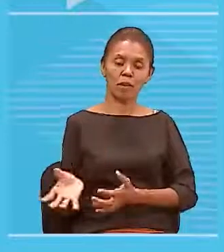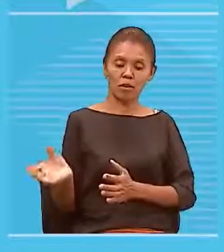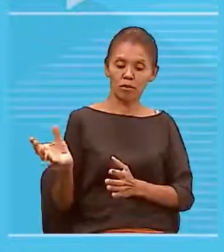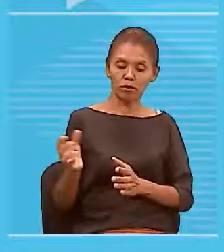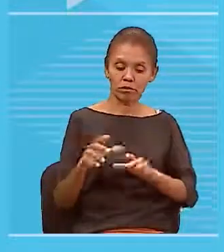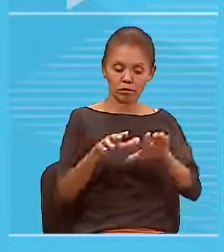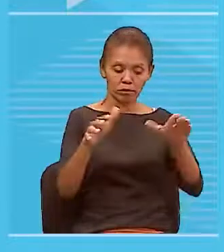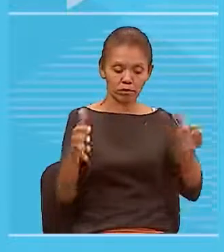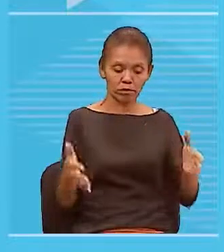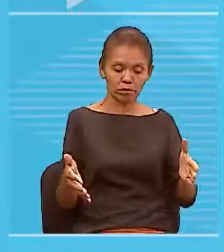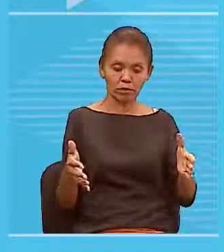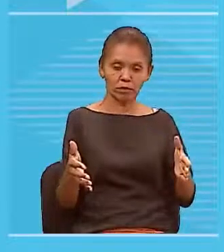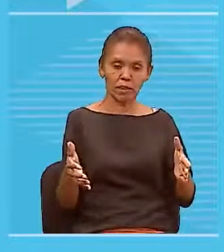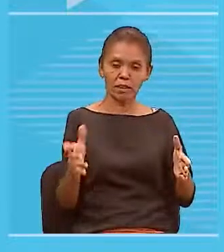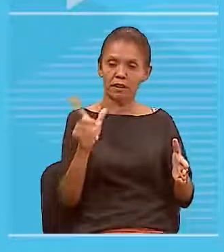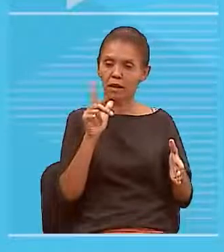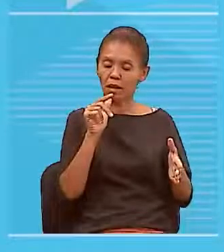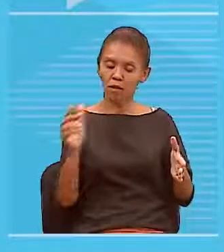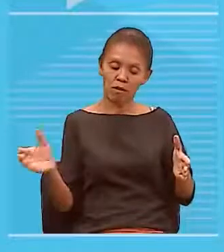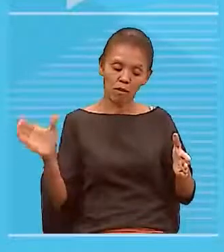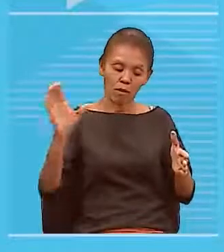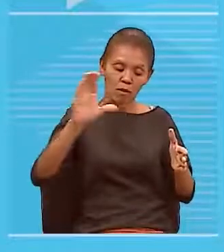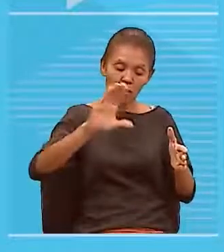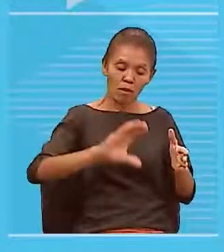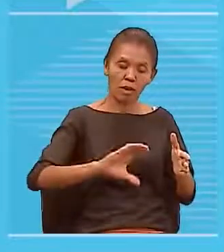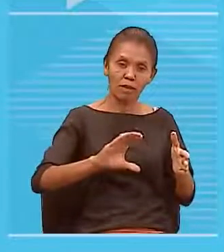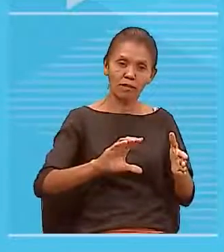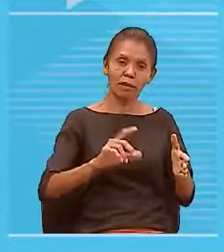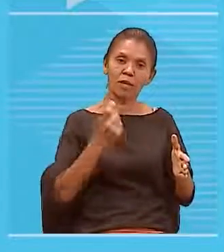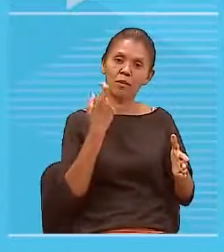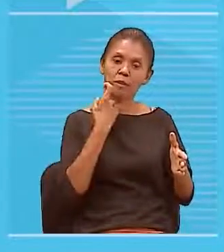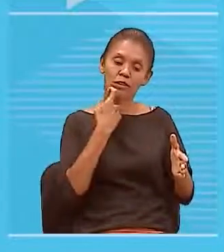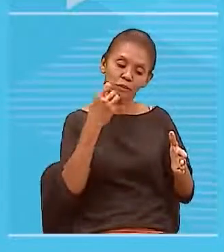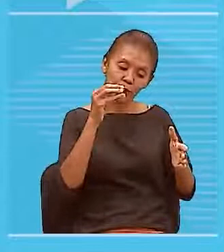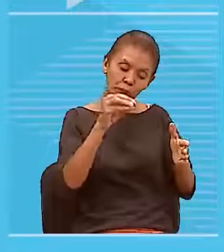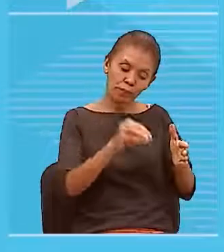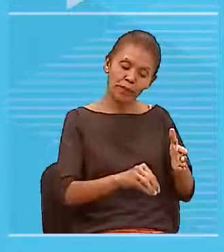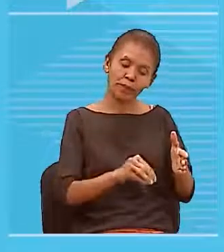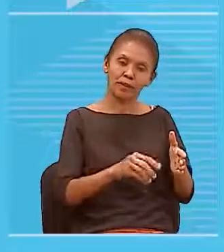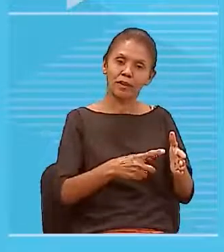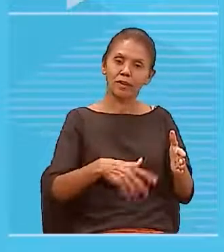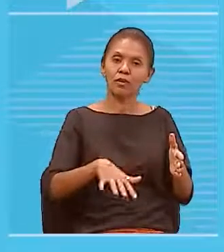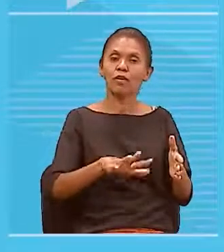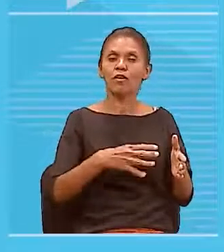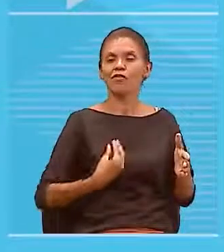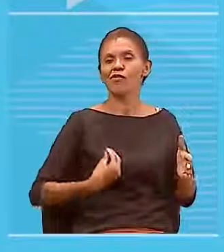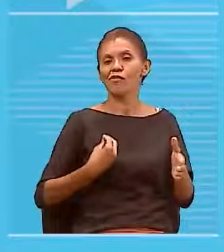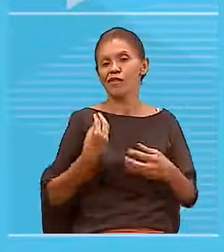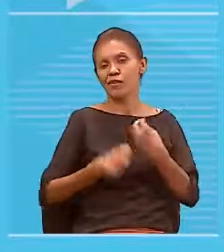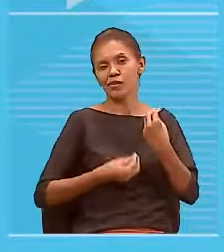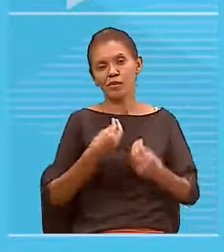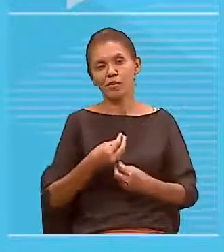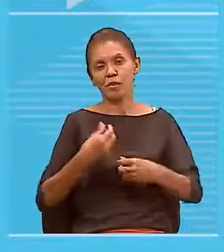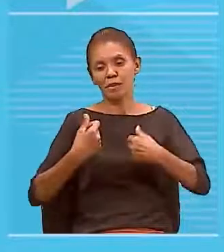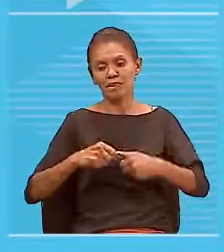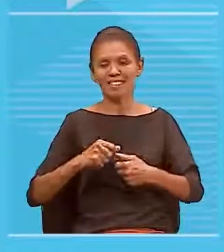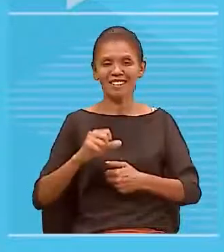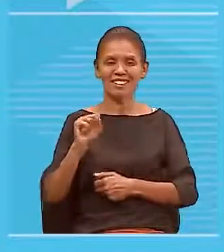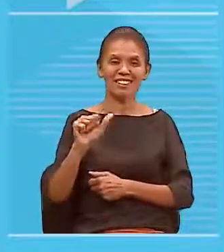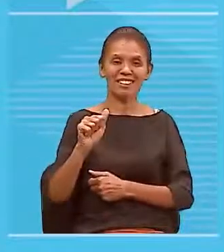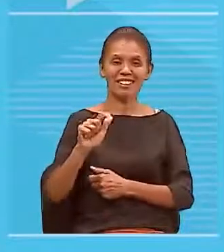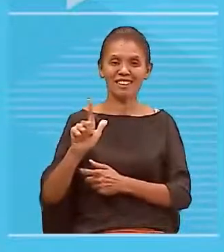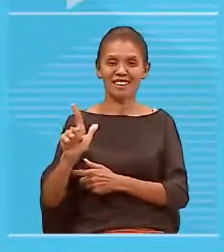torneira. Eu vou matar ele. Por quê? Porque ele precisa de mais sais. O organismo dele é adaptado a